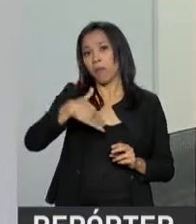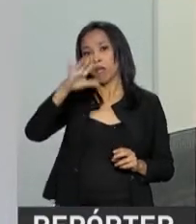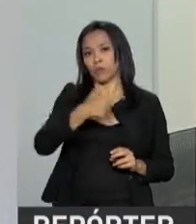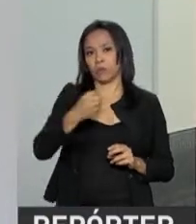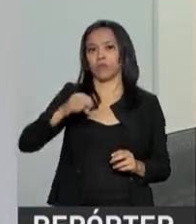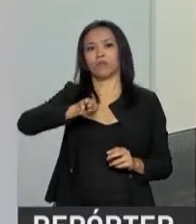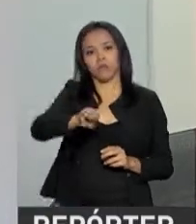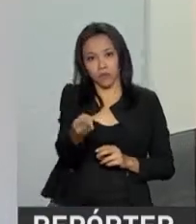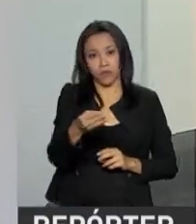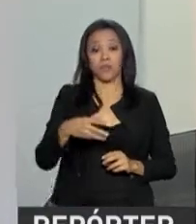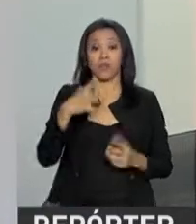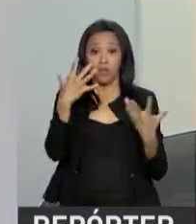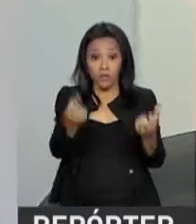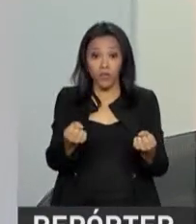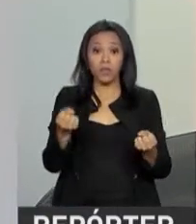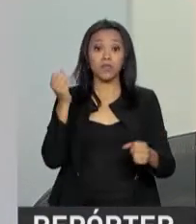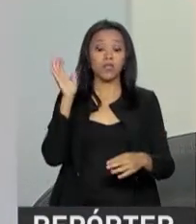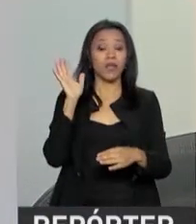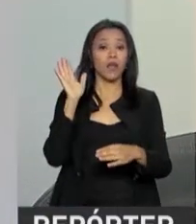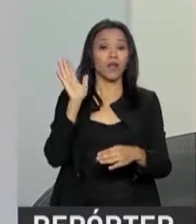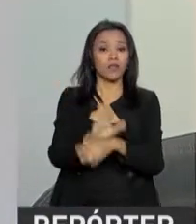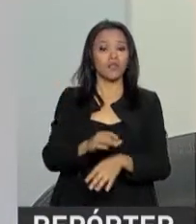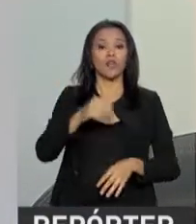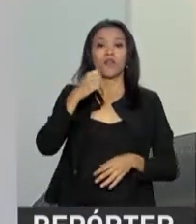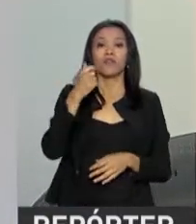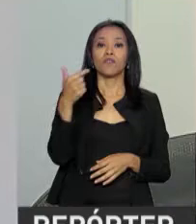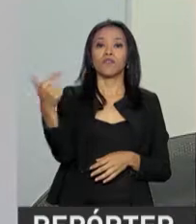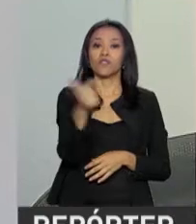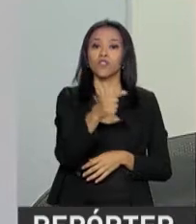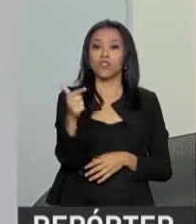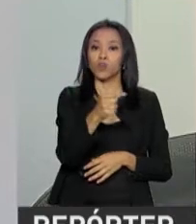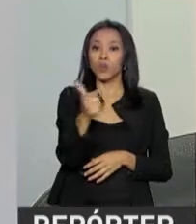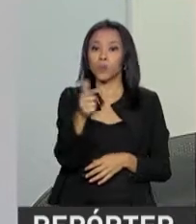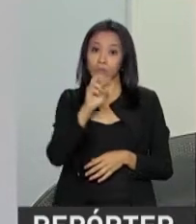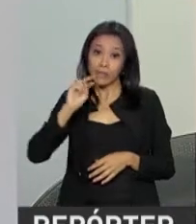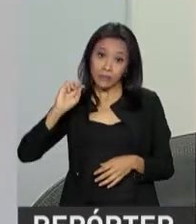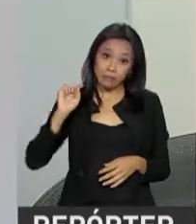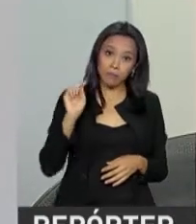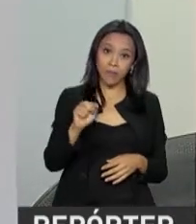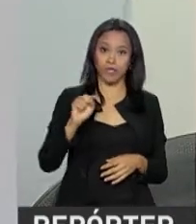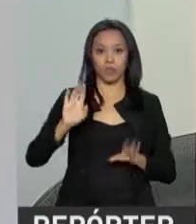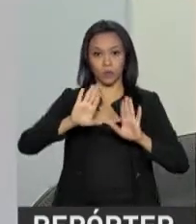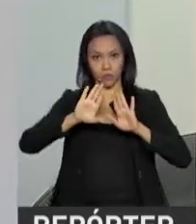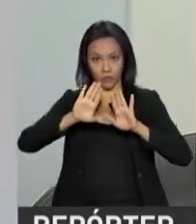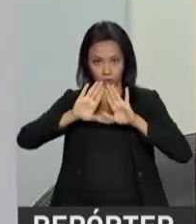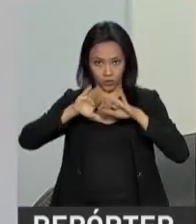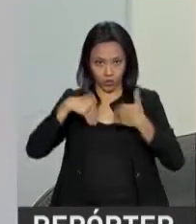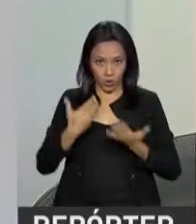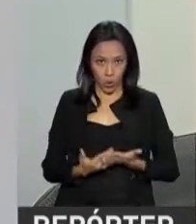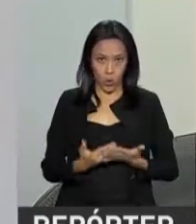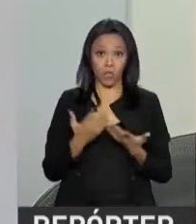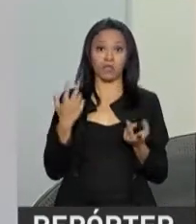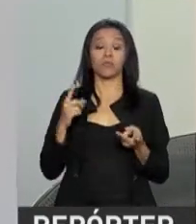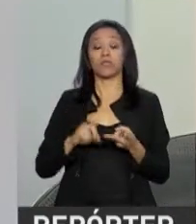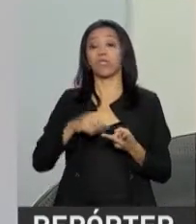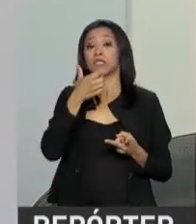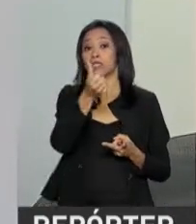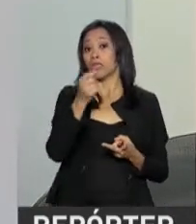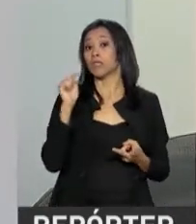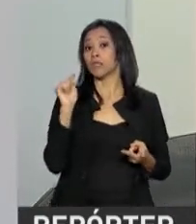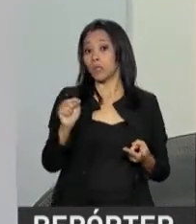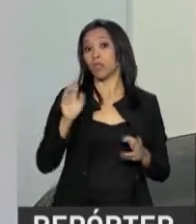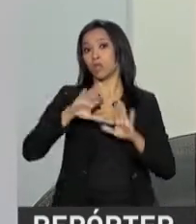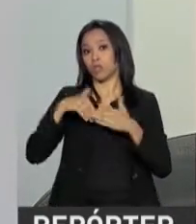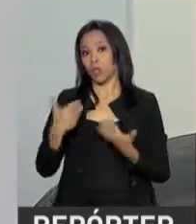fase mas não atender 22 mil escolas com conexão terrestre e 6.000 escola com é